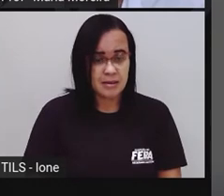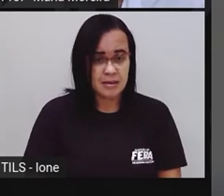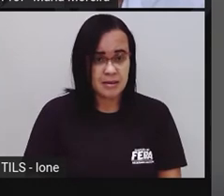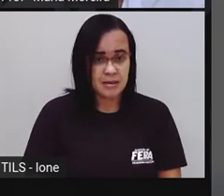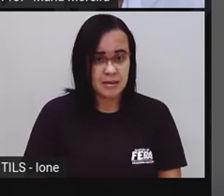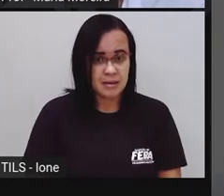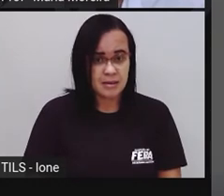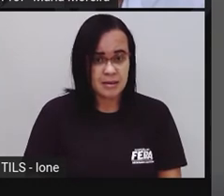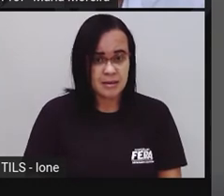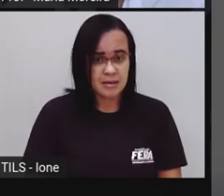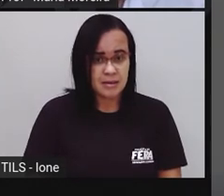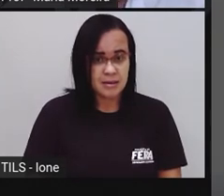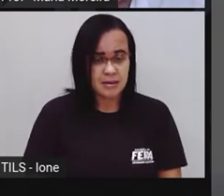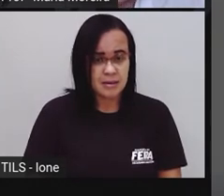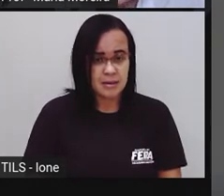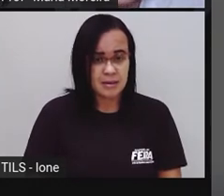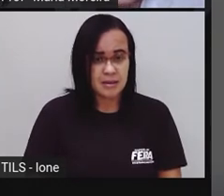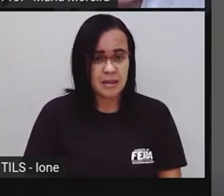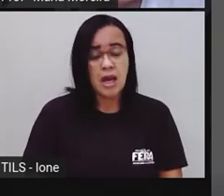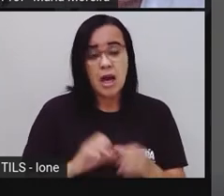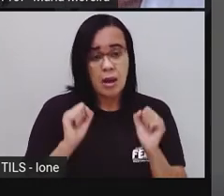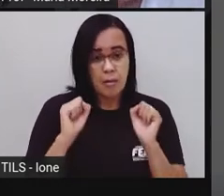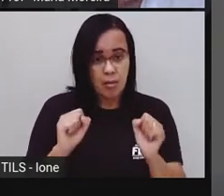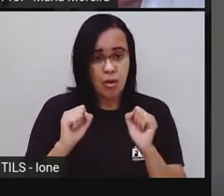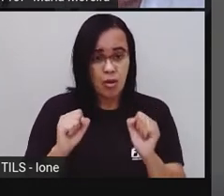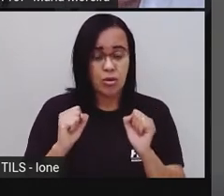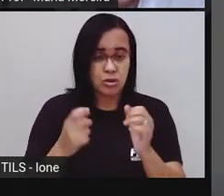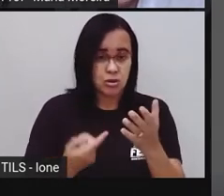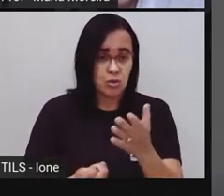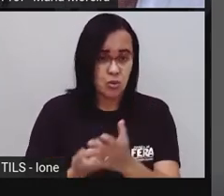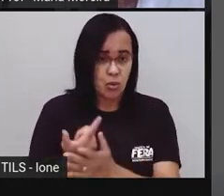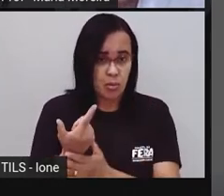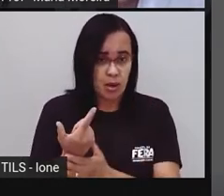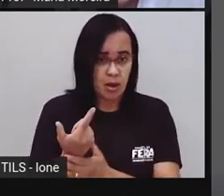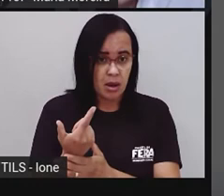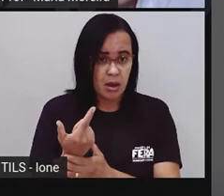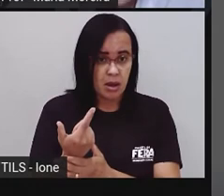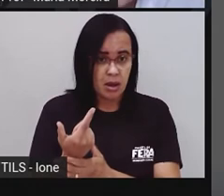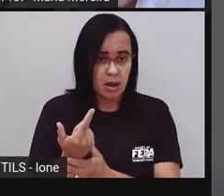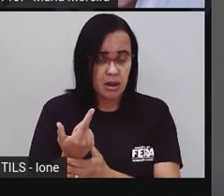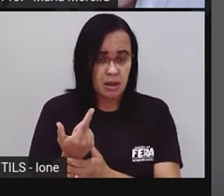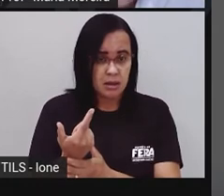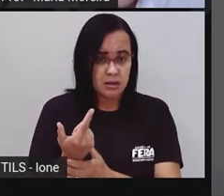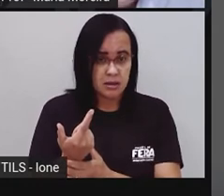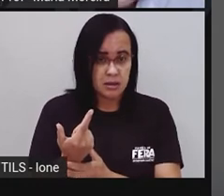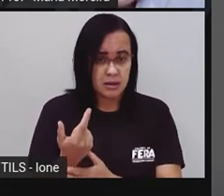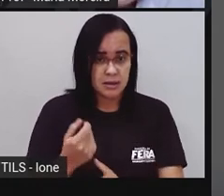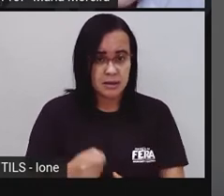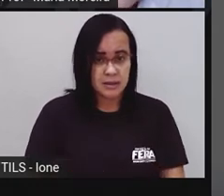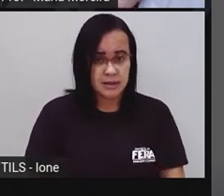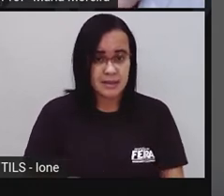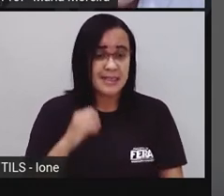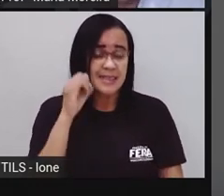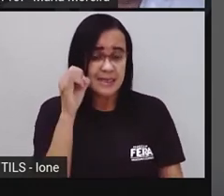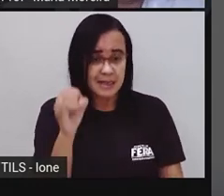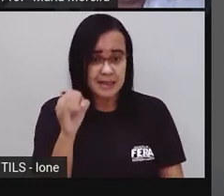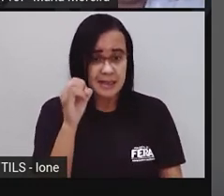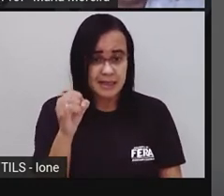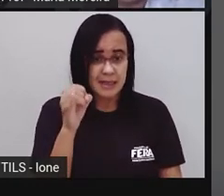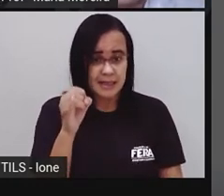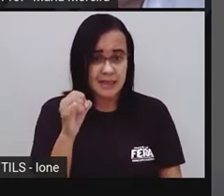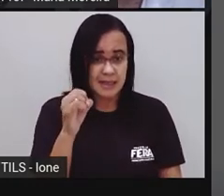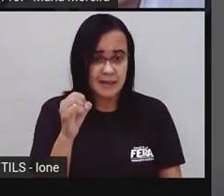não vai dar para ver direito vou escrever de preto vamos moralizar a escrever de preto aqui ele só pode comprar a revista se